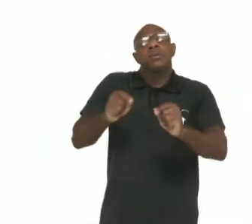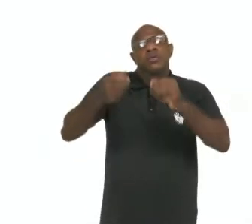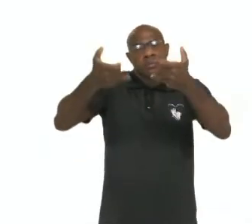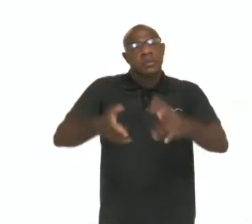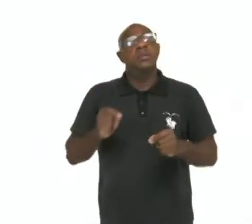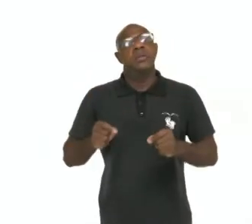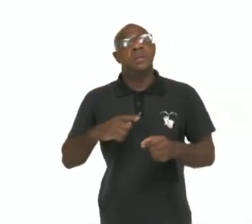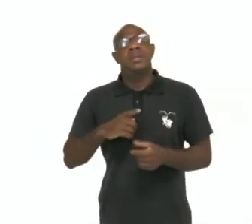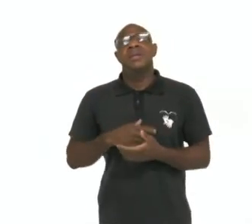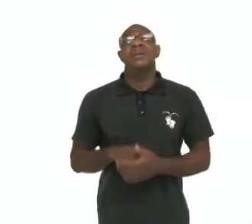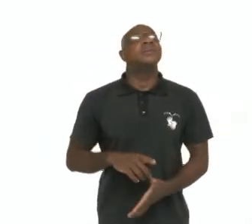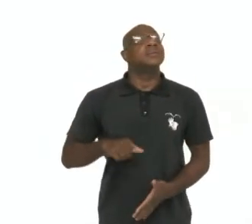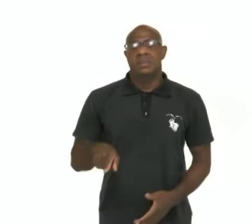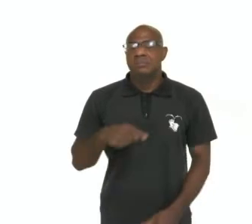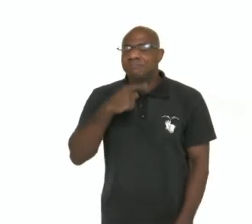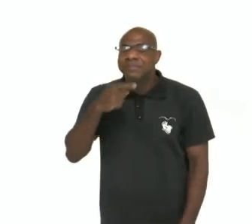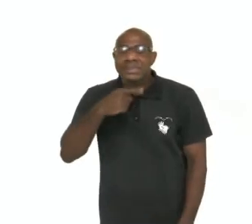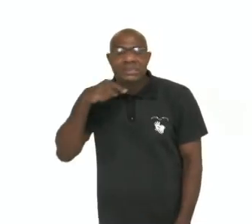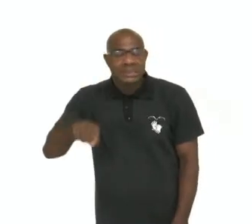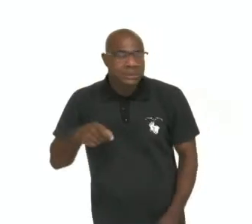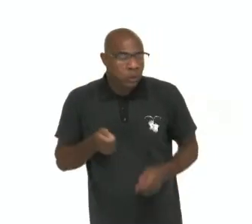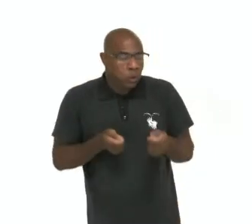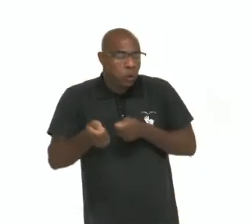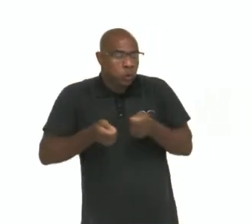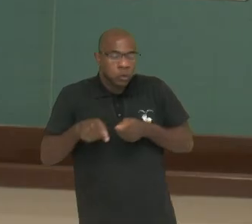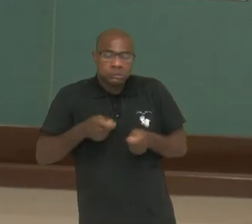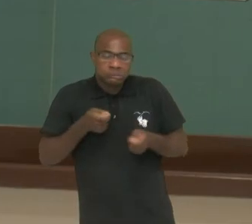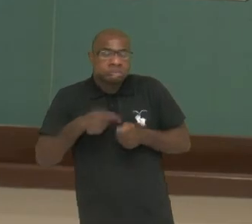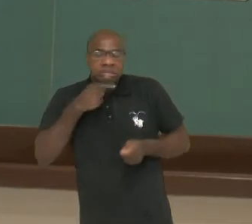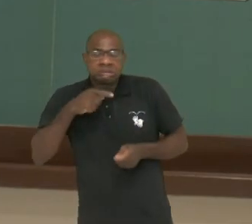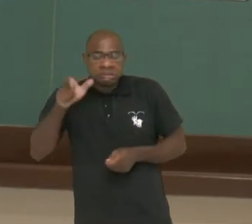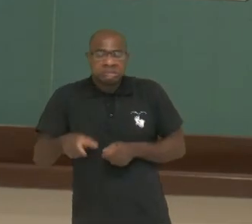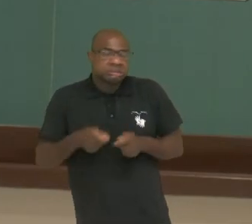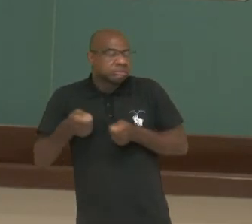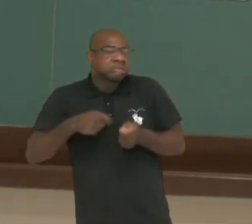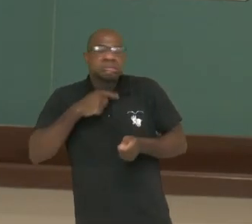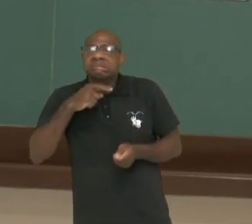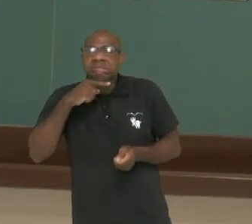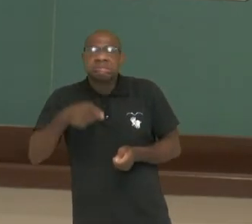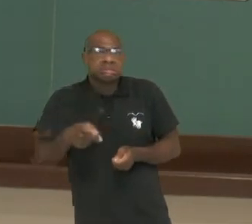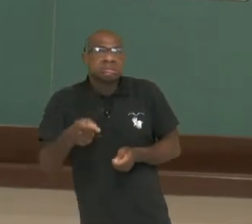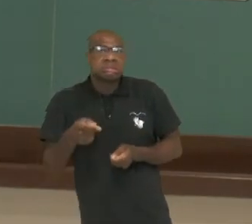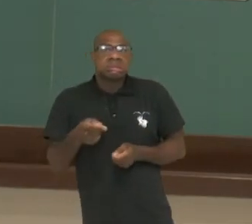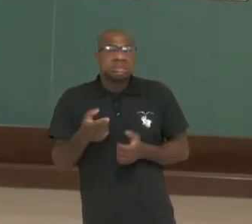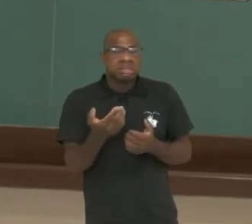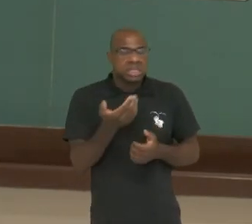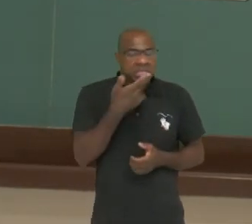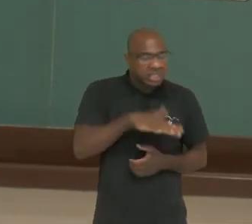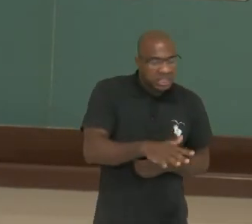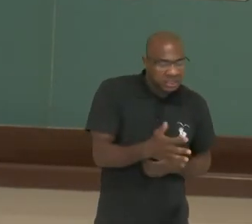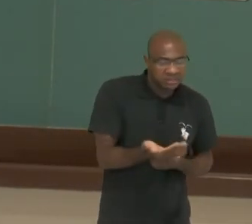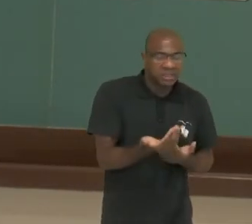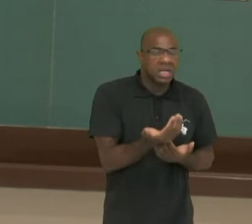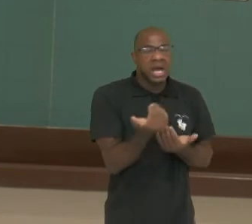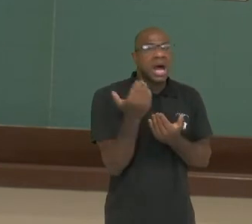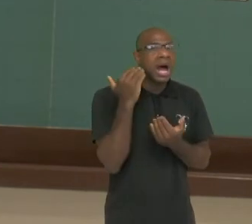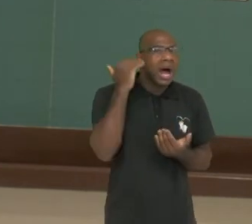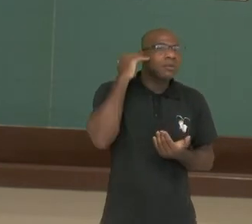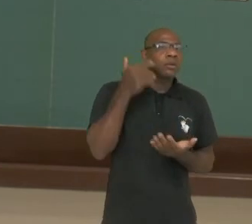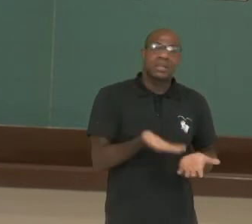da insuficiência de autocontrole das crianças e adolescentes quanto aos seus